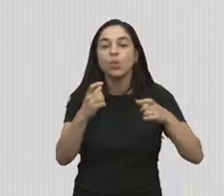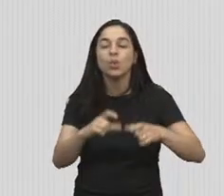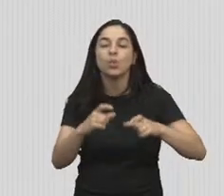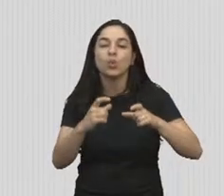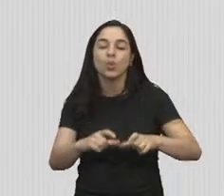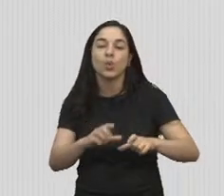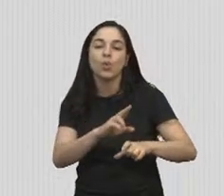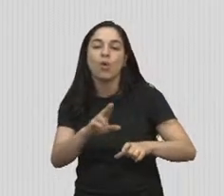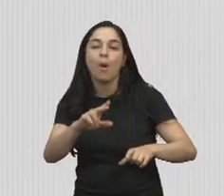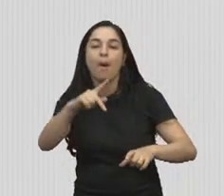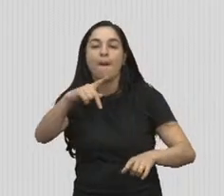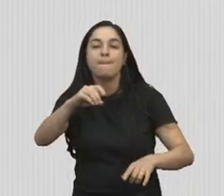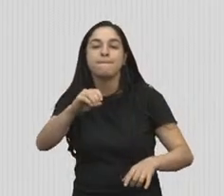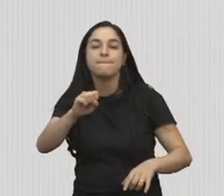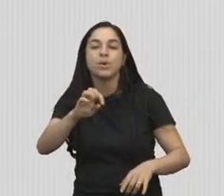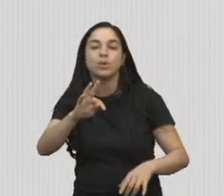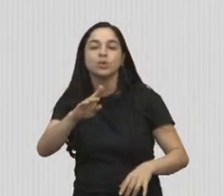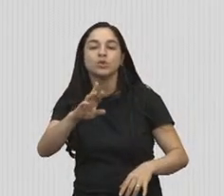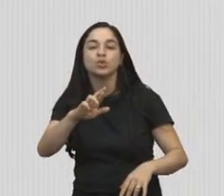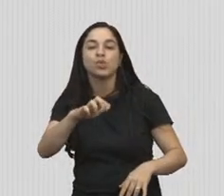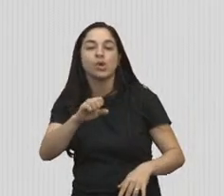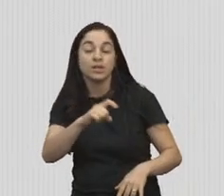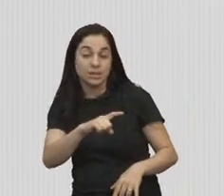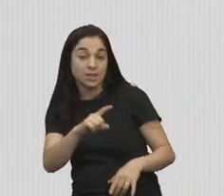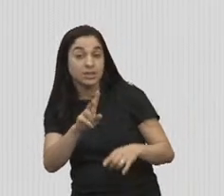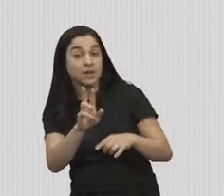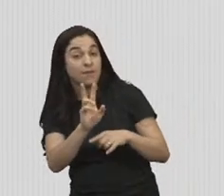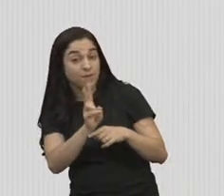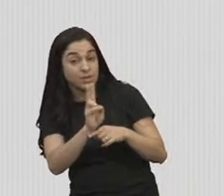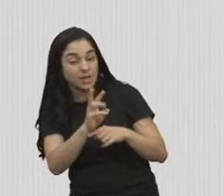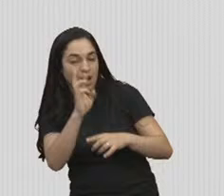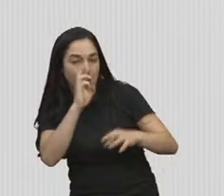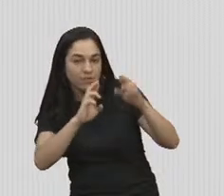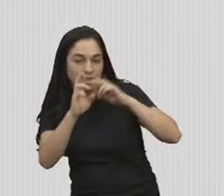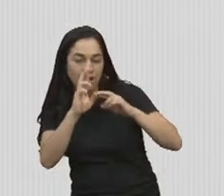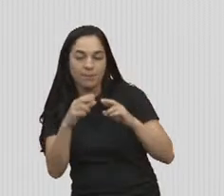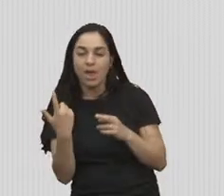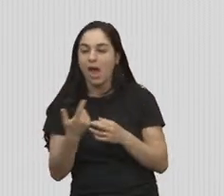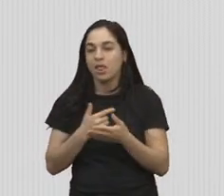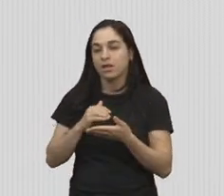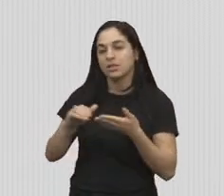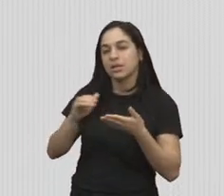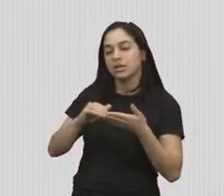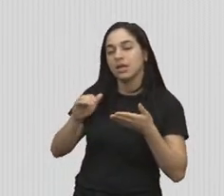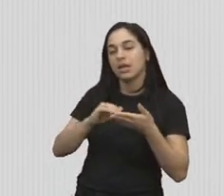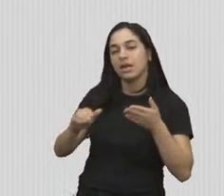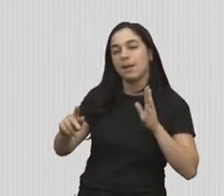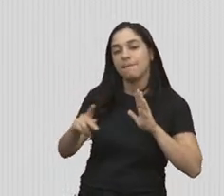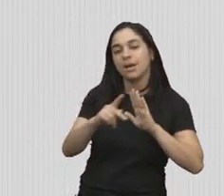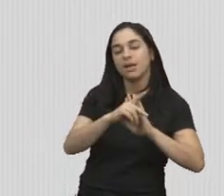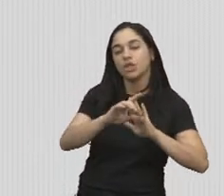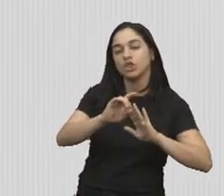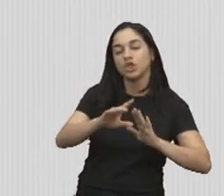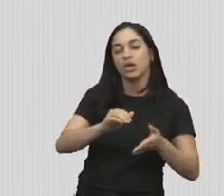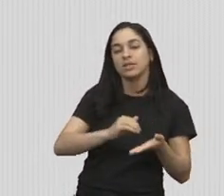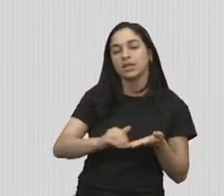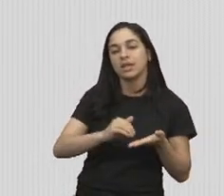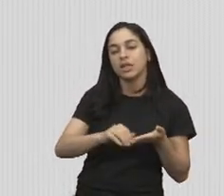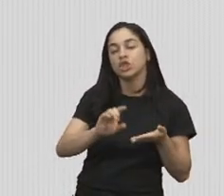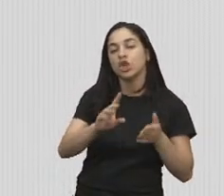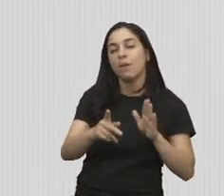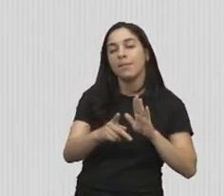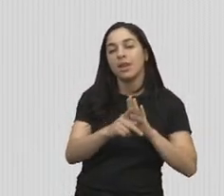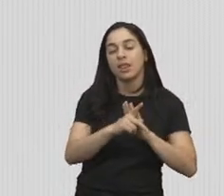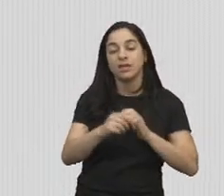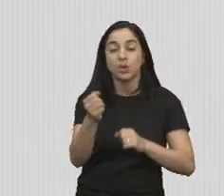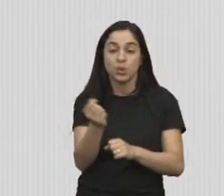posturas, a fiscalização de posturas. Então, a nossa secretaria ela faz a fiscalização exclusiva dos resíduos de